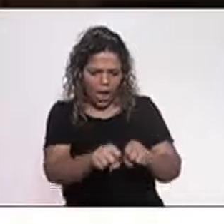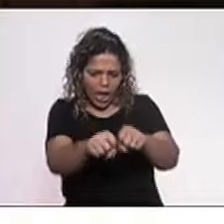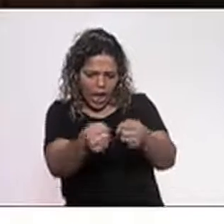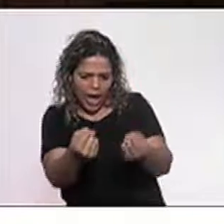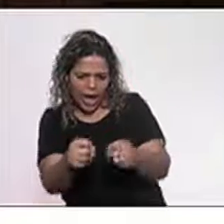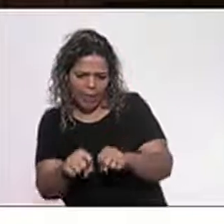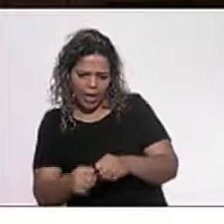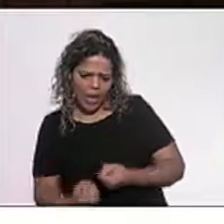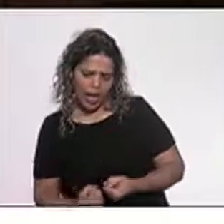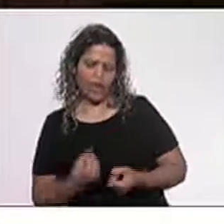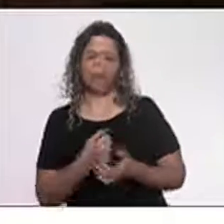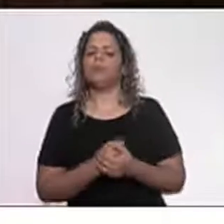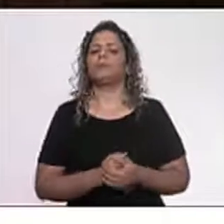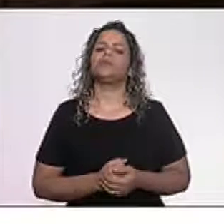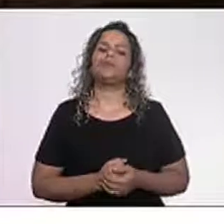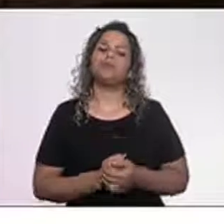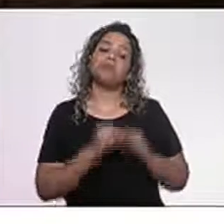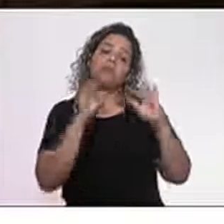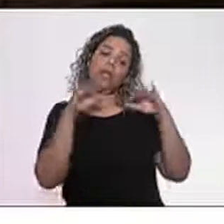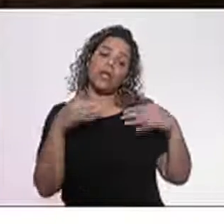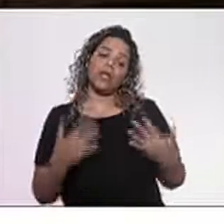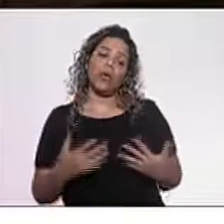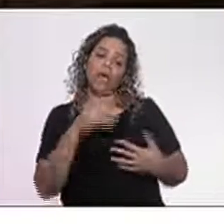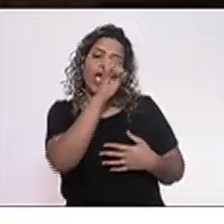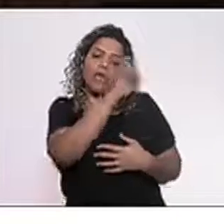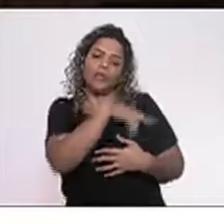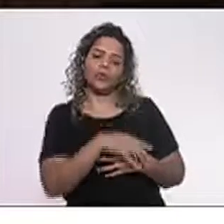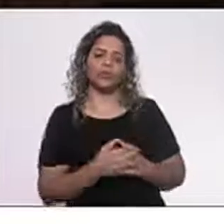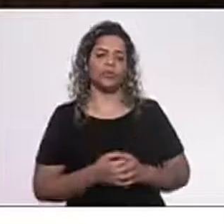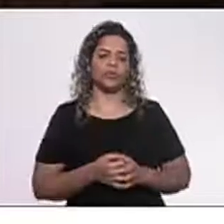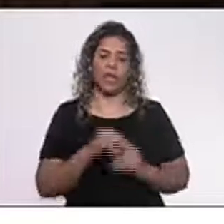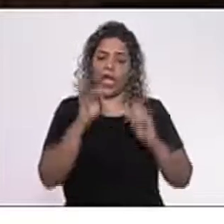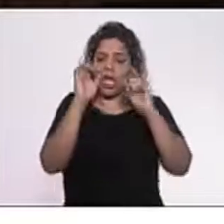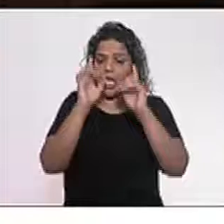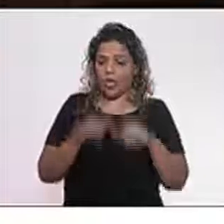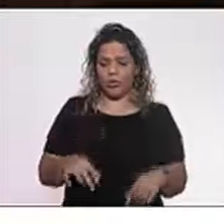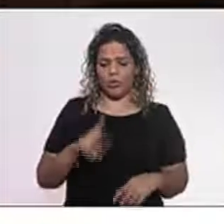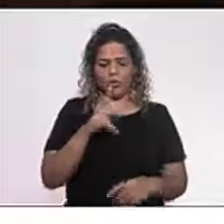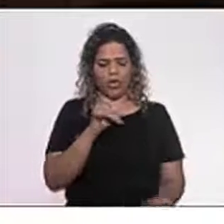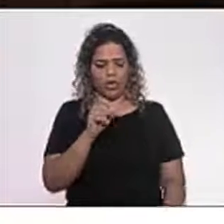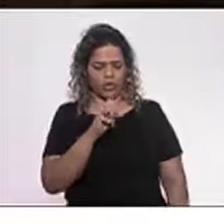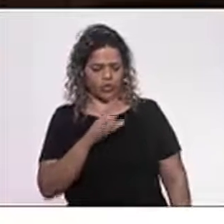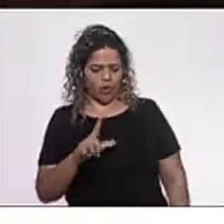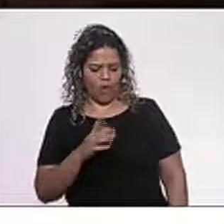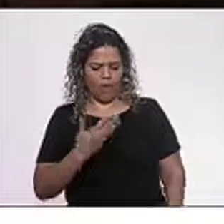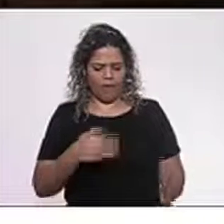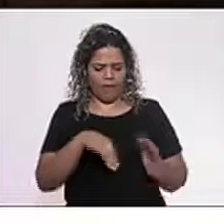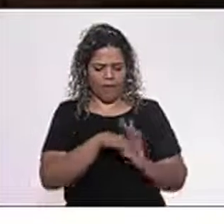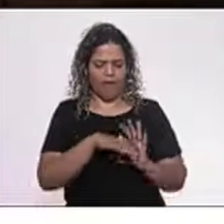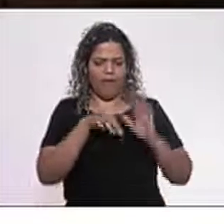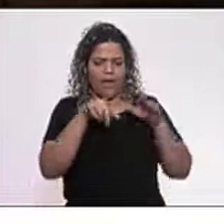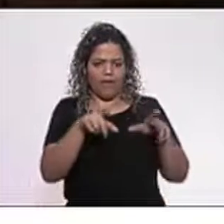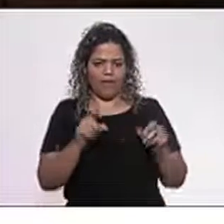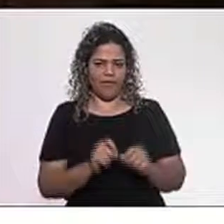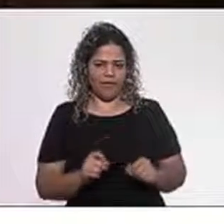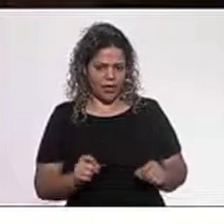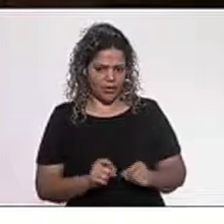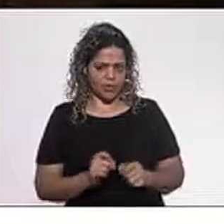os acordos. Então, é isso. É isso que o pessoal vem aqui e